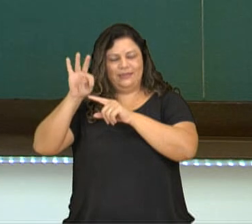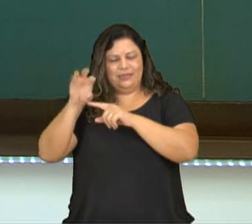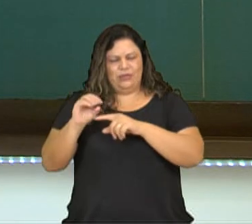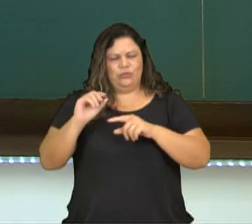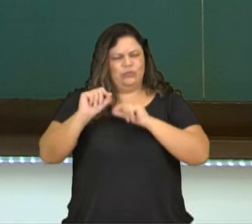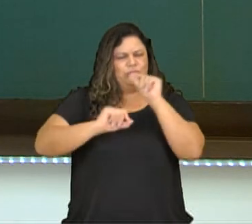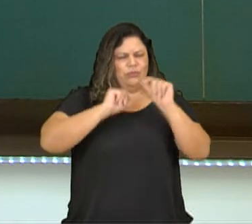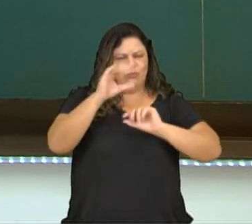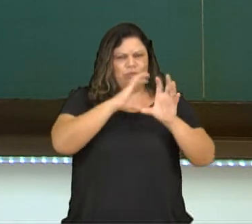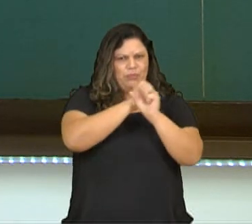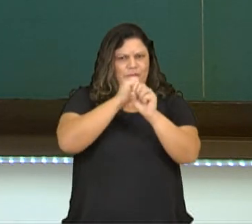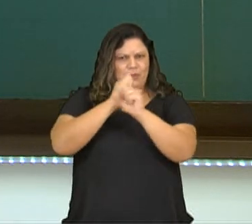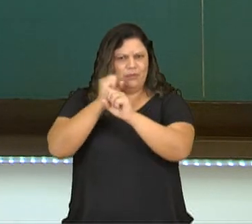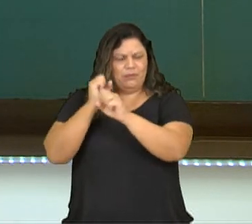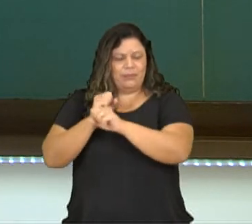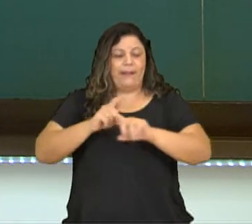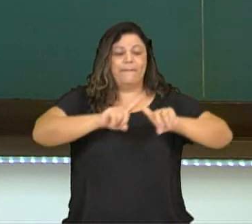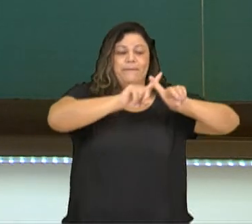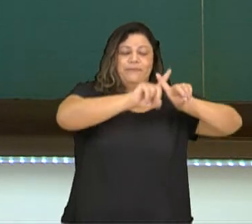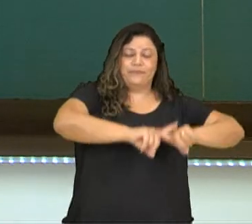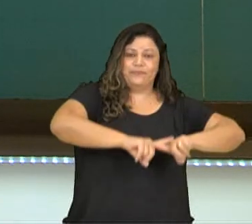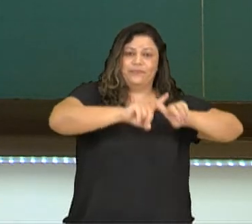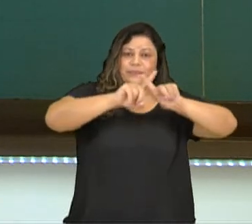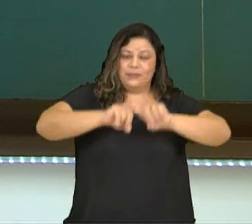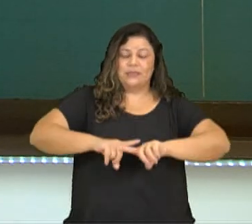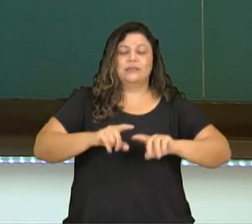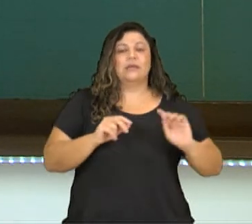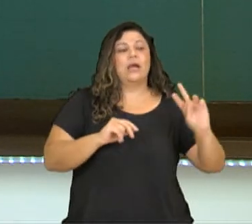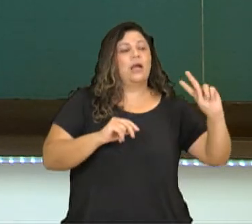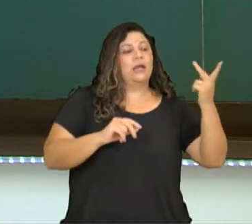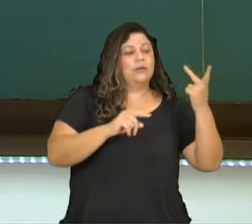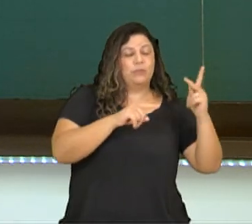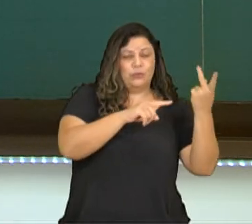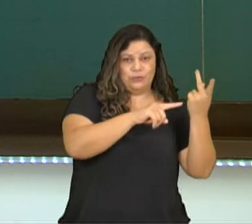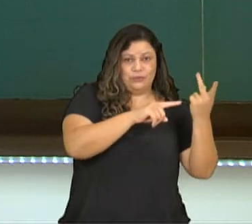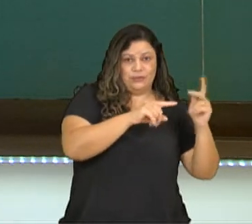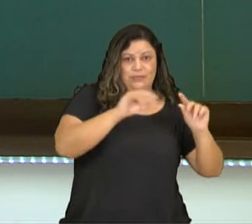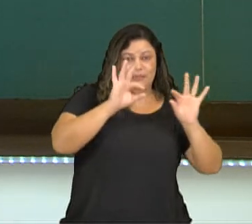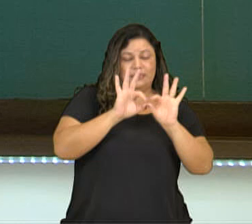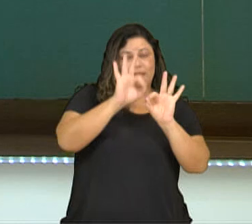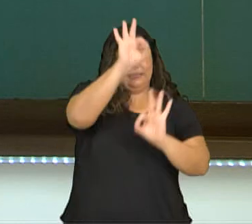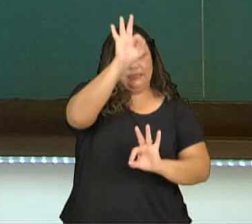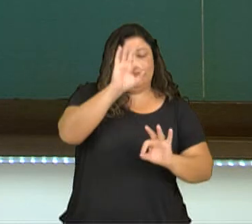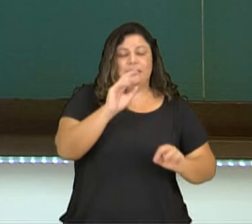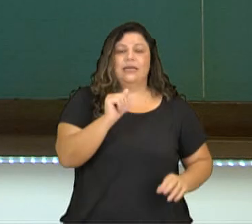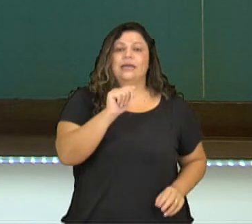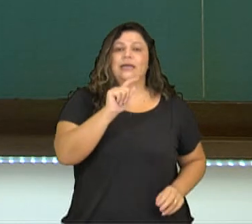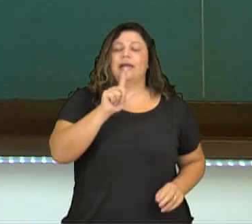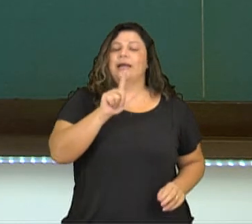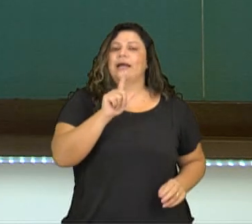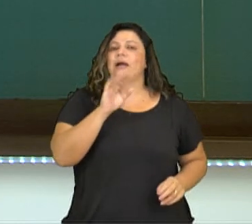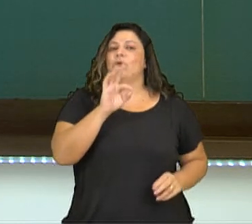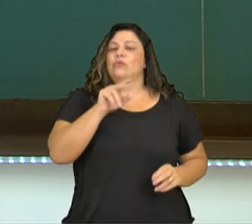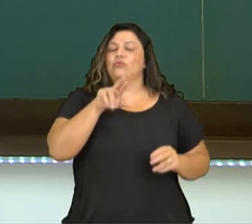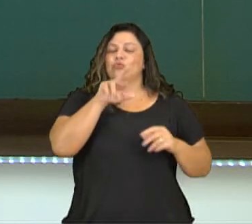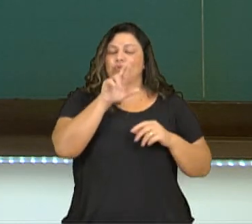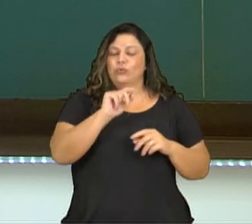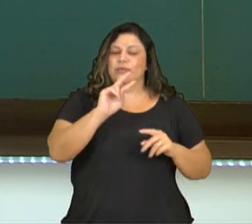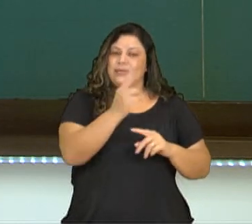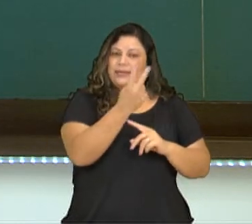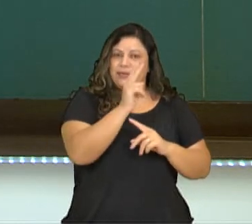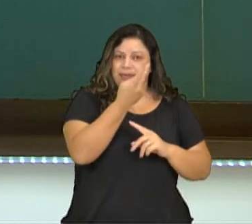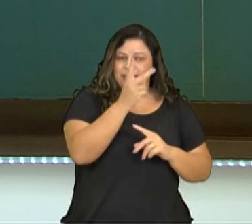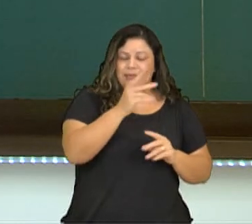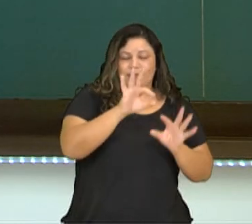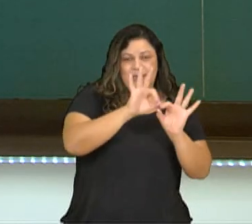cálculo? Multiplica hipotenusa pela sua altura, né, pela altura relativa à hipotenusa no